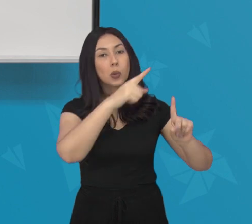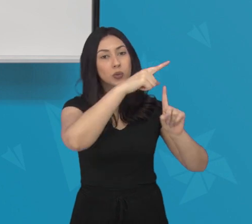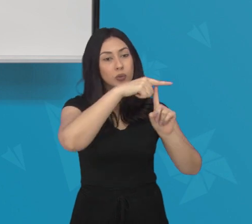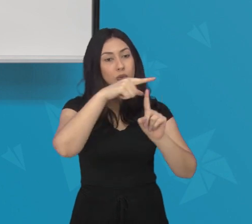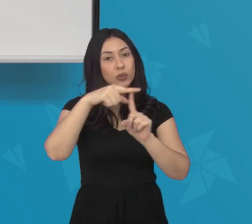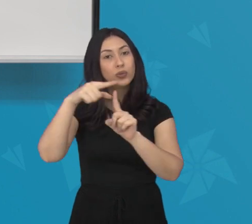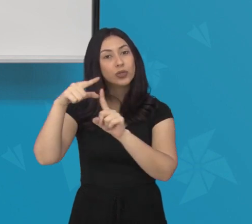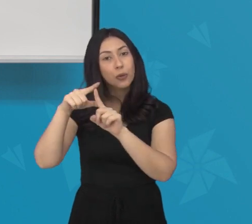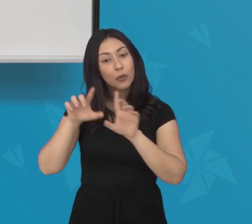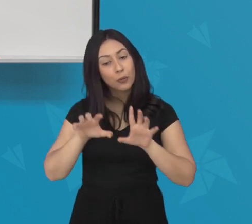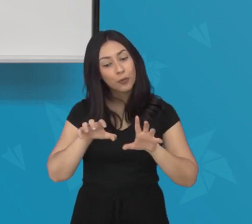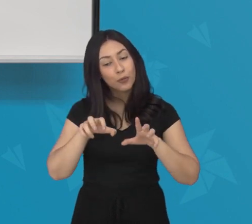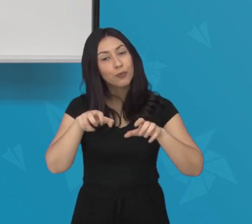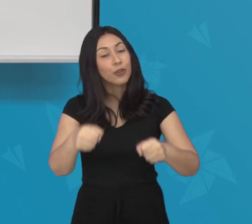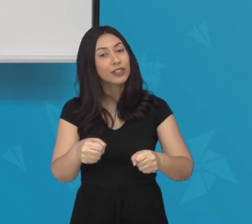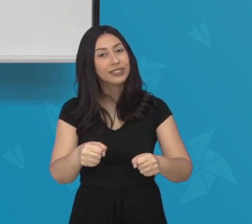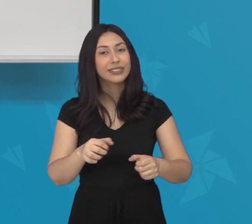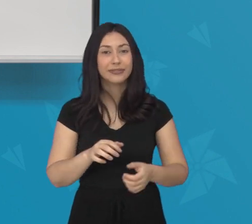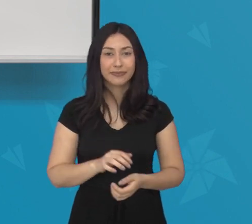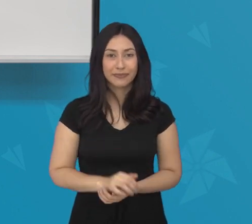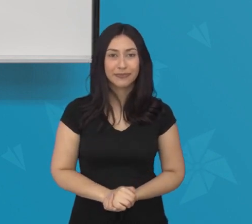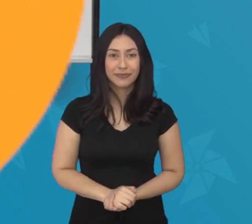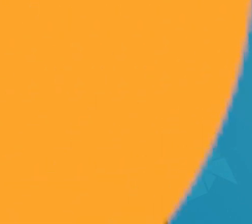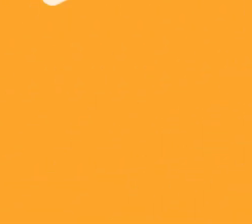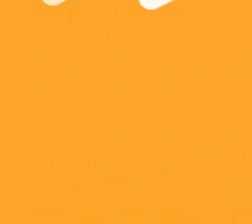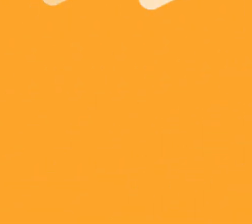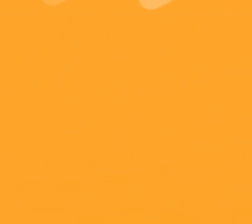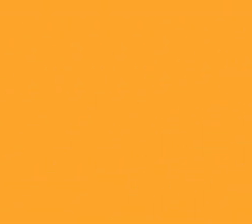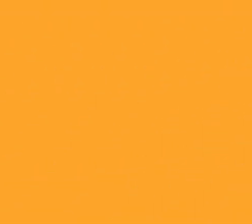forças importantes. Até mais.